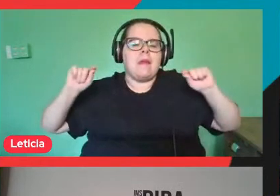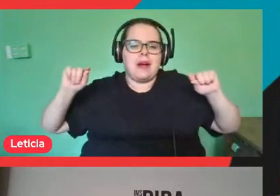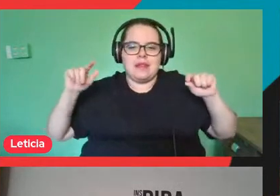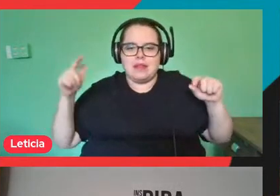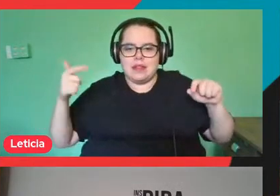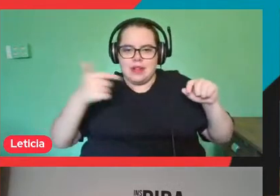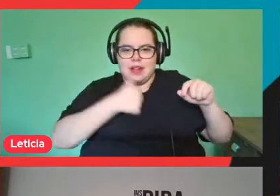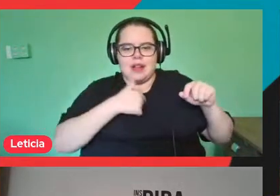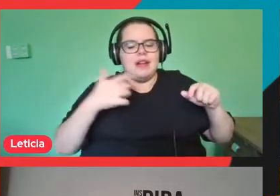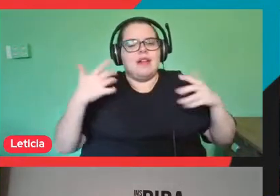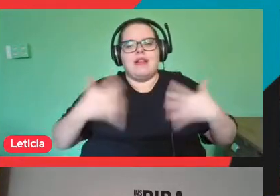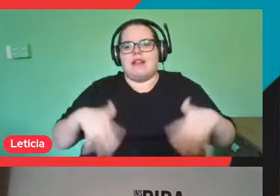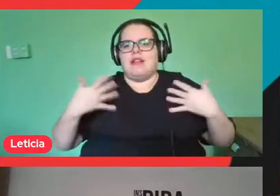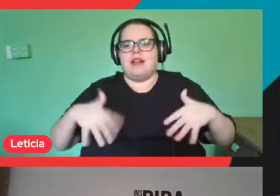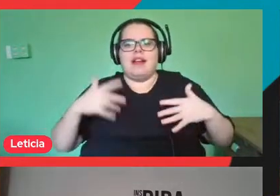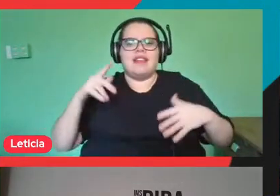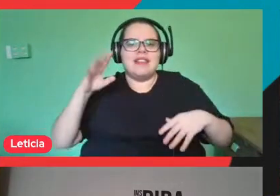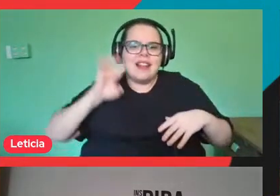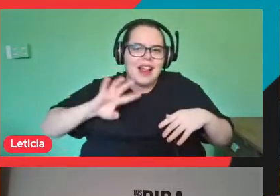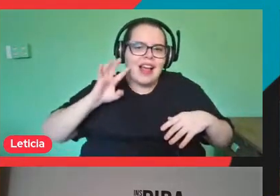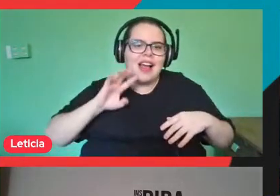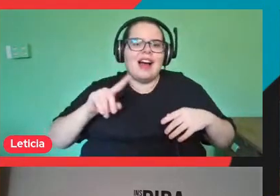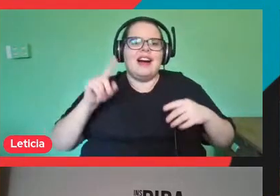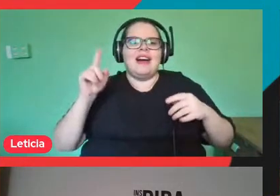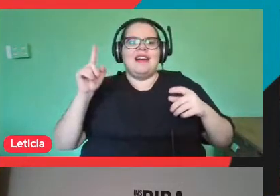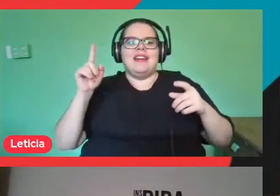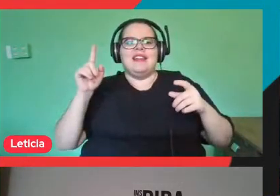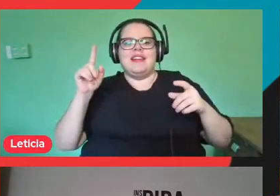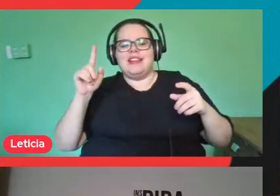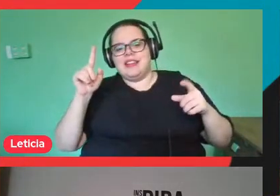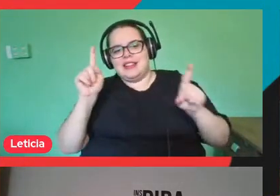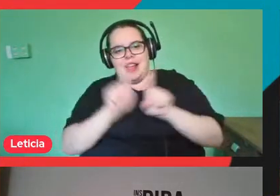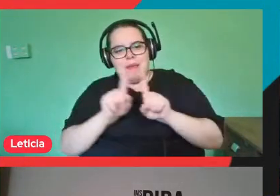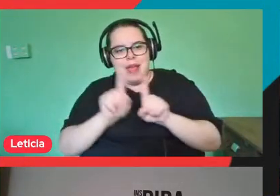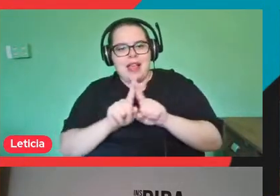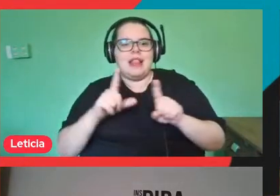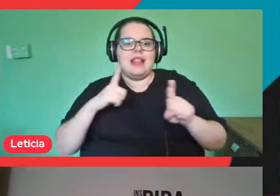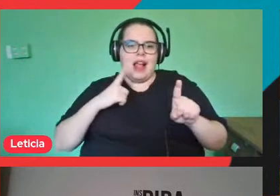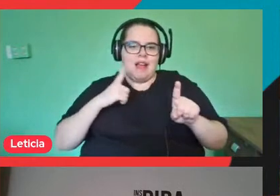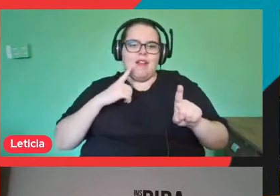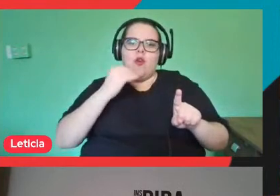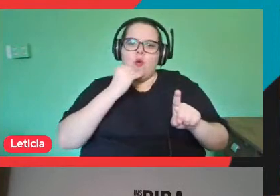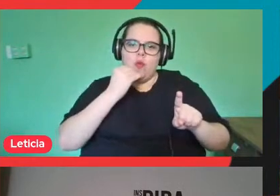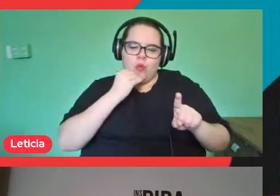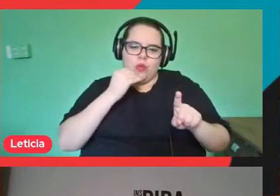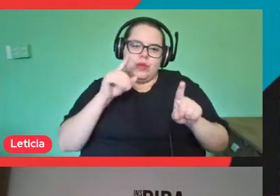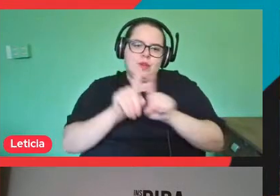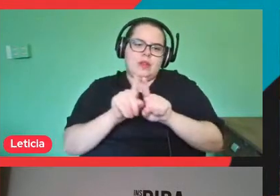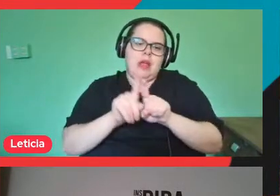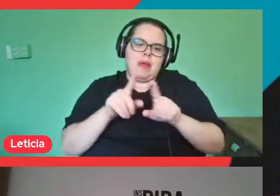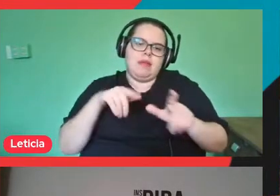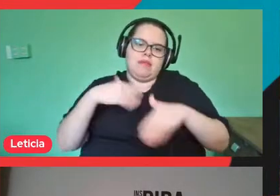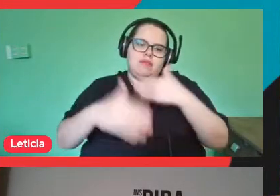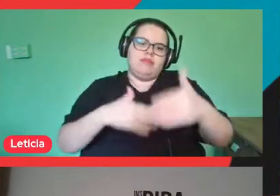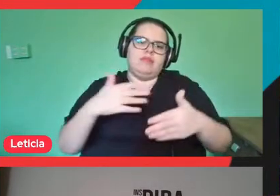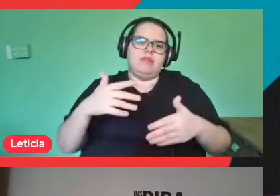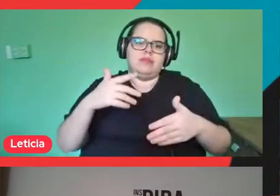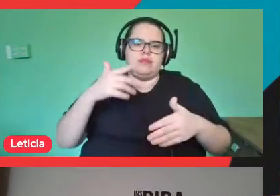mim, foi, meu Deus do céu, isso aqui é muito legal. E aí, teve essa oportunidade, né, de